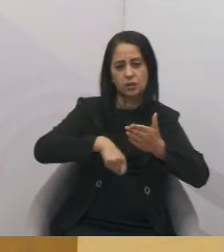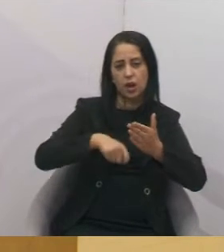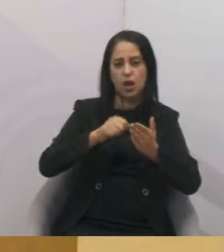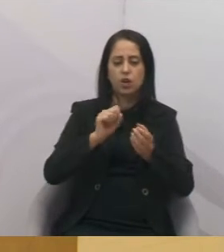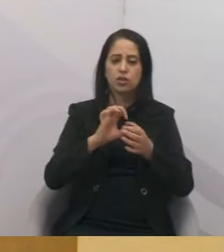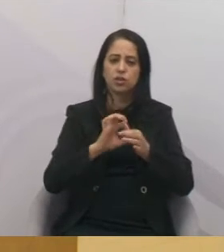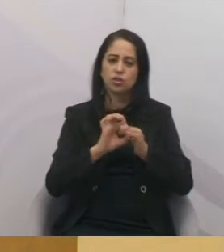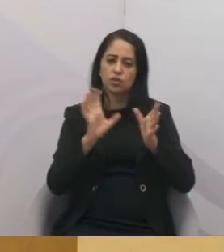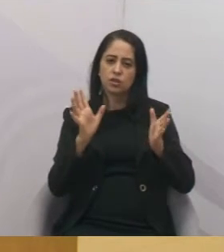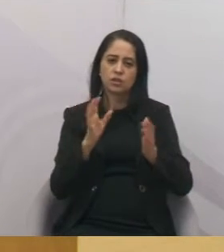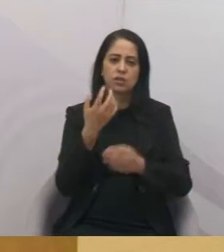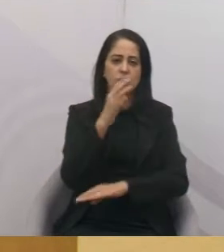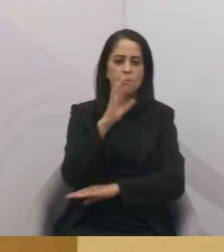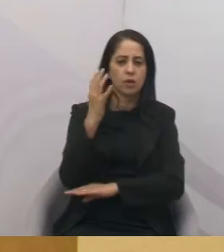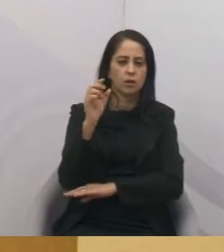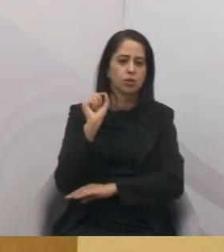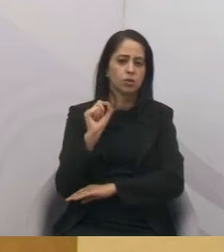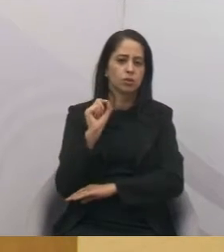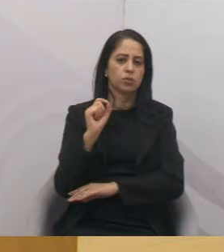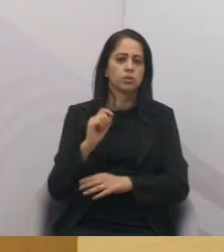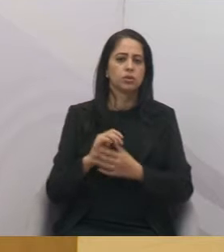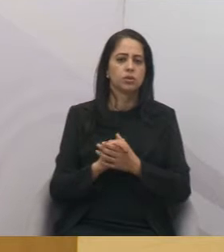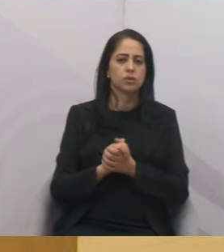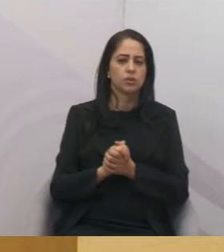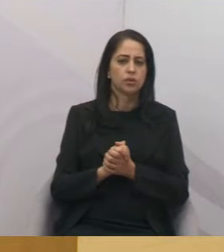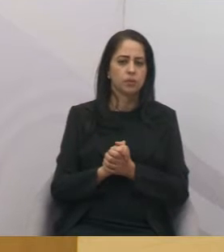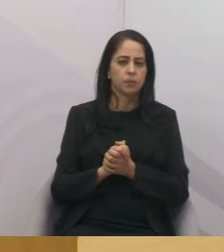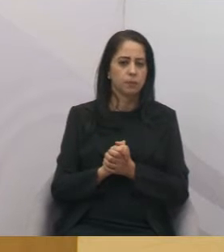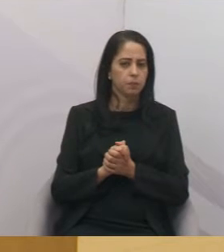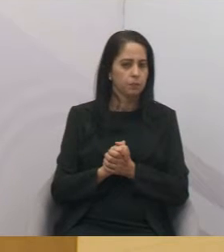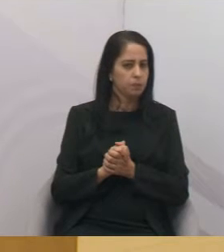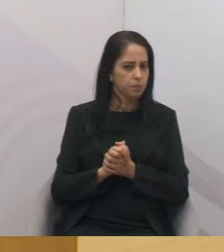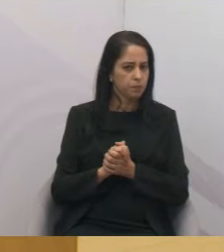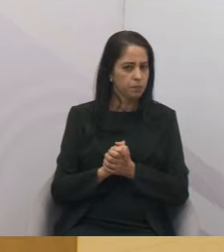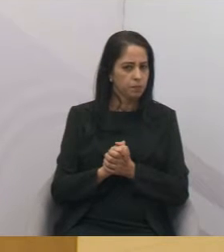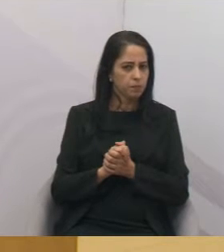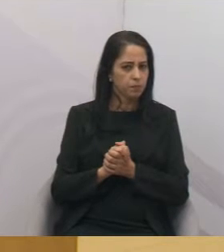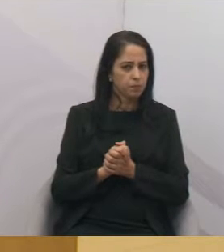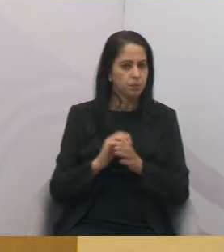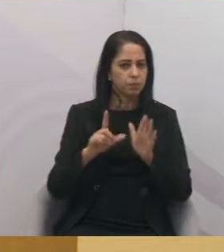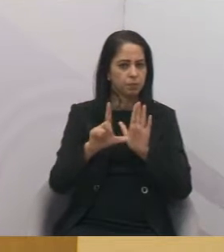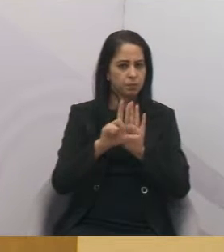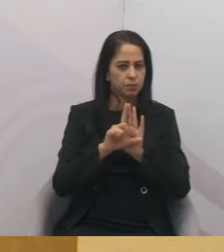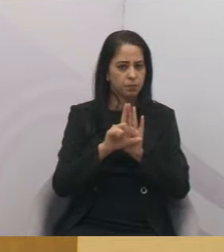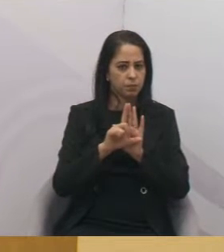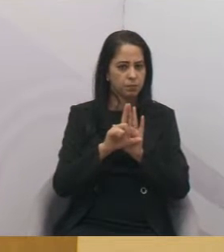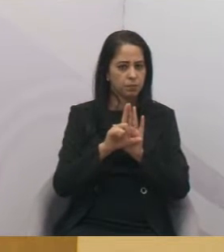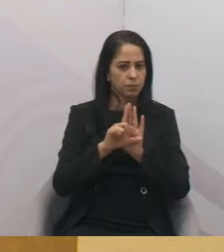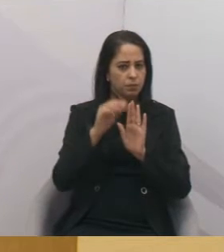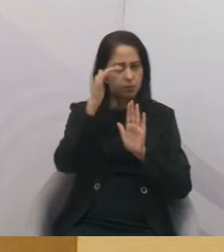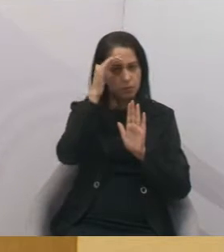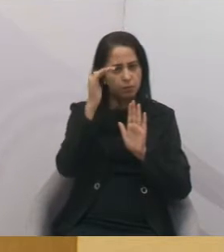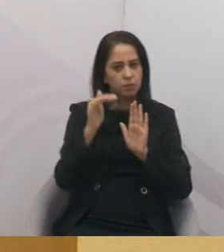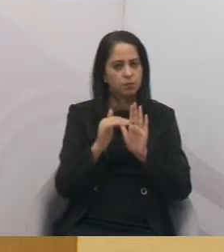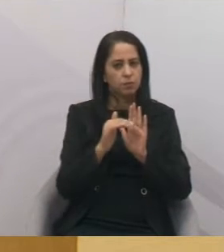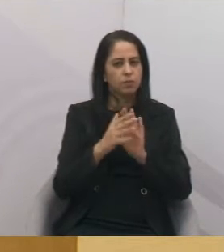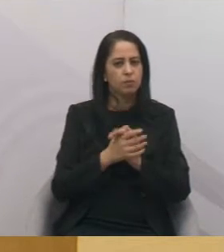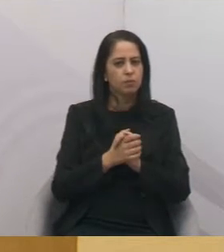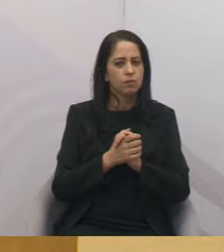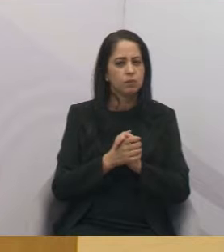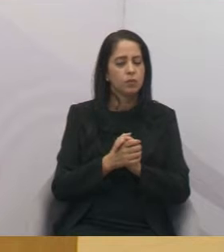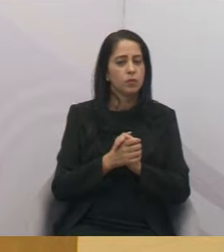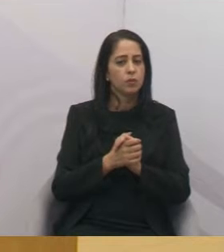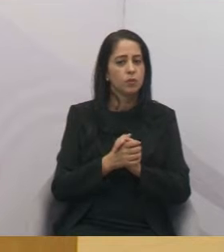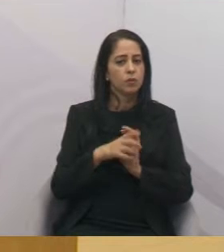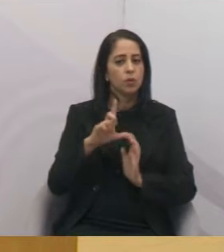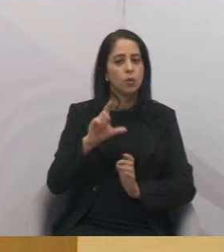licenciamento ambiental e as penalidades pela inflação da lei. Ressalte-se que o